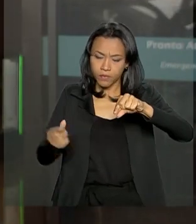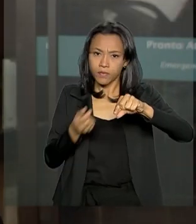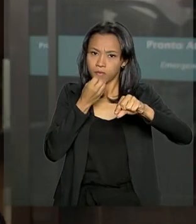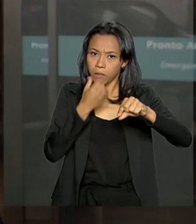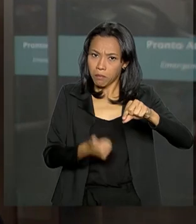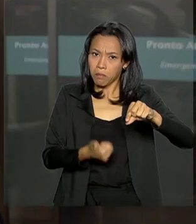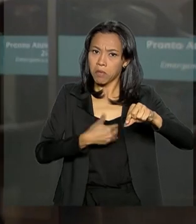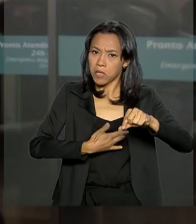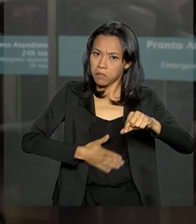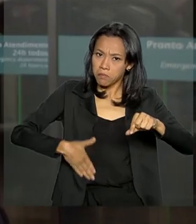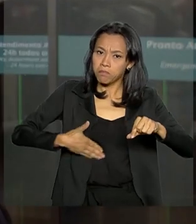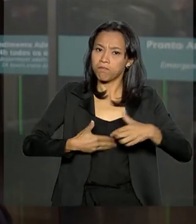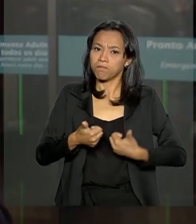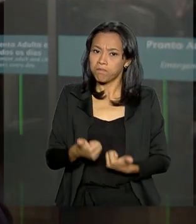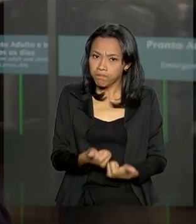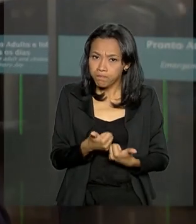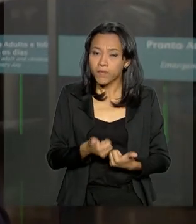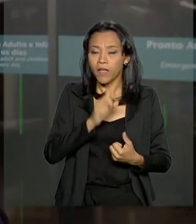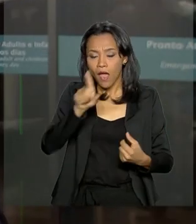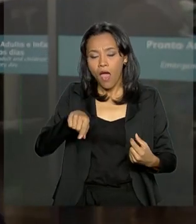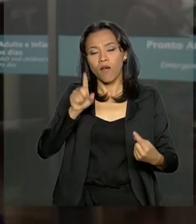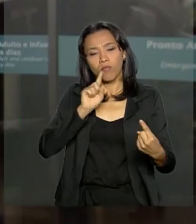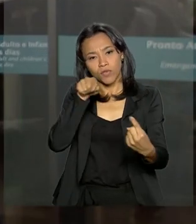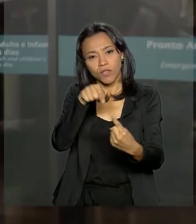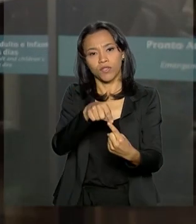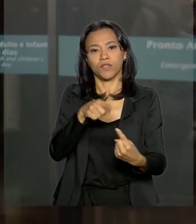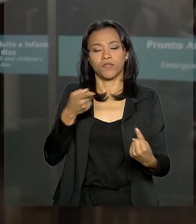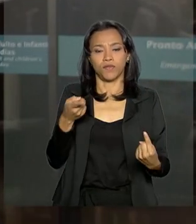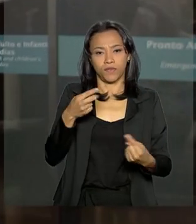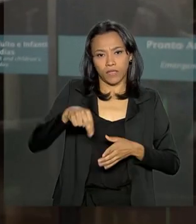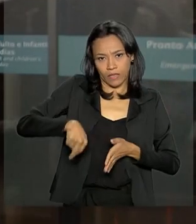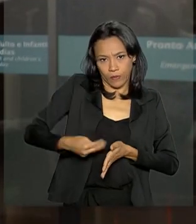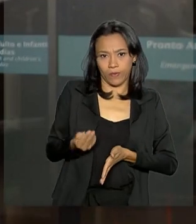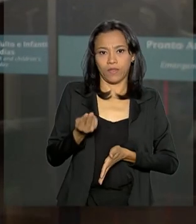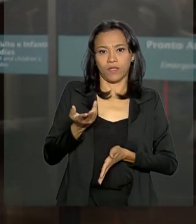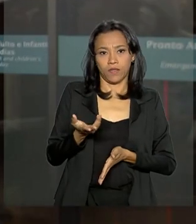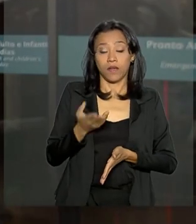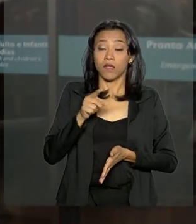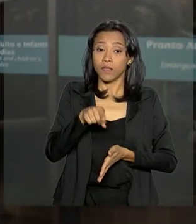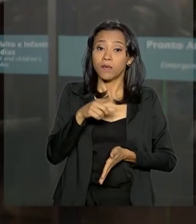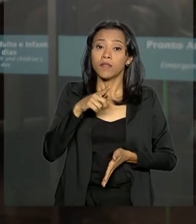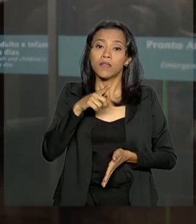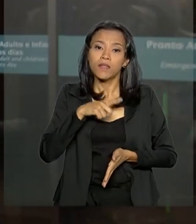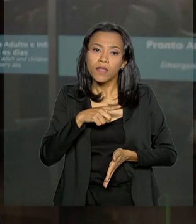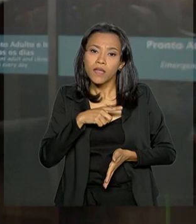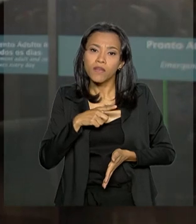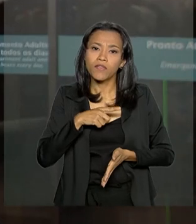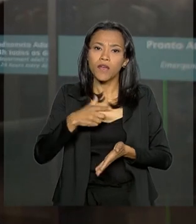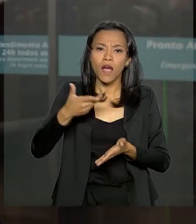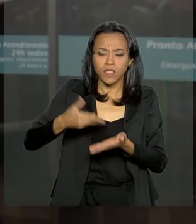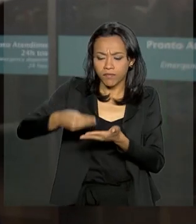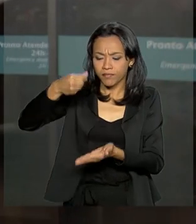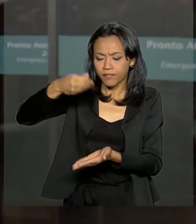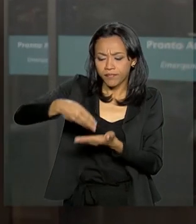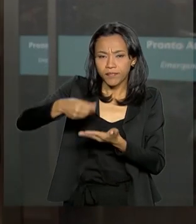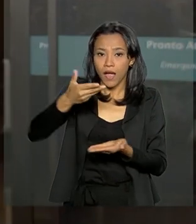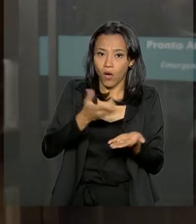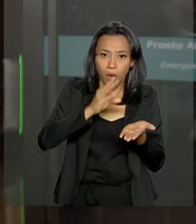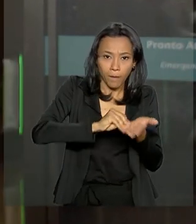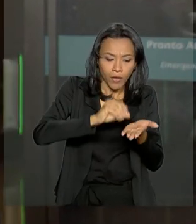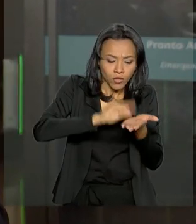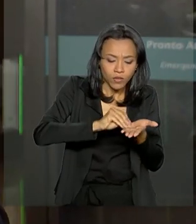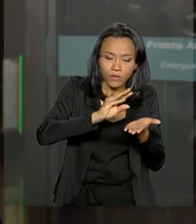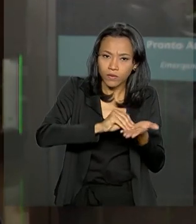o principal objetivo dessa cirurgia. O presidente evoluiu de uma dieta líquida para uma dieta pastosa